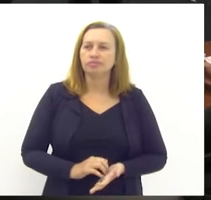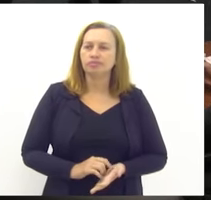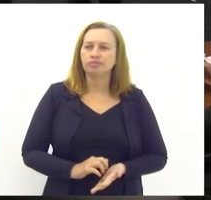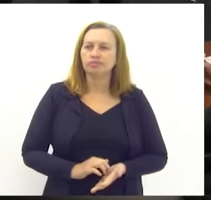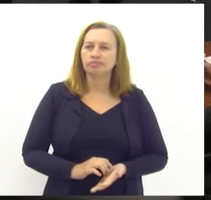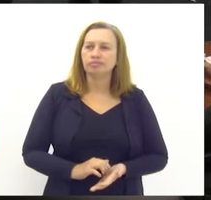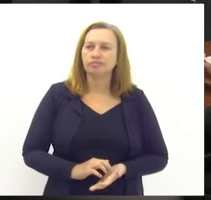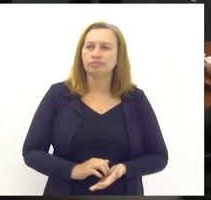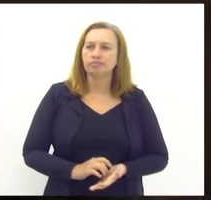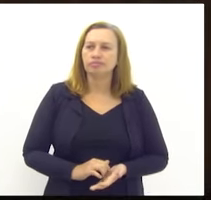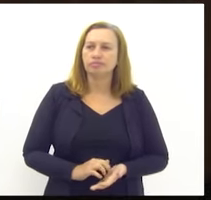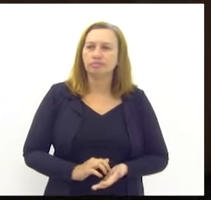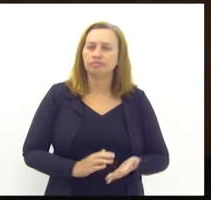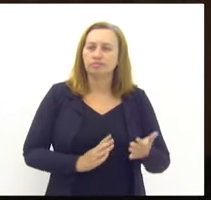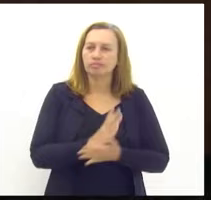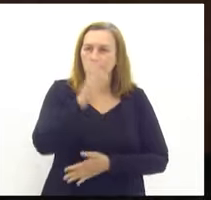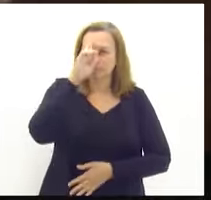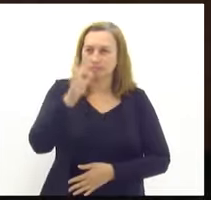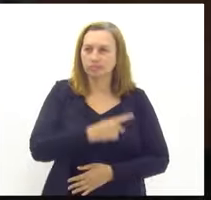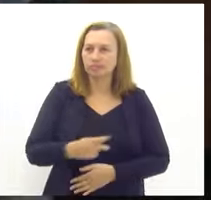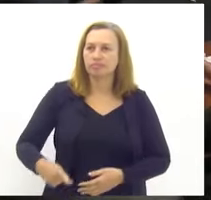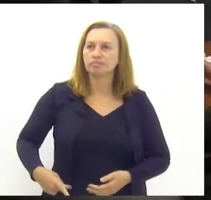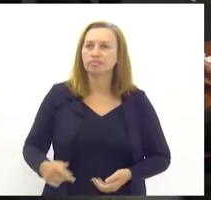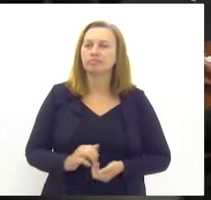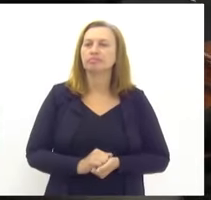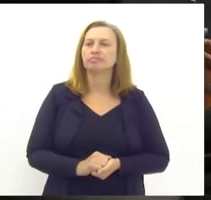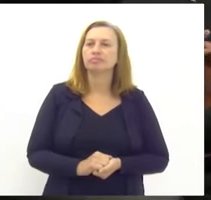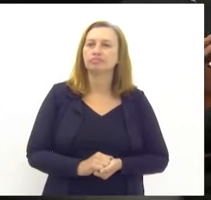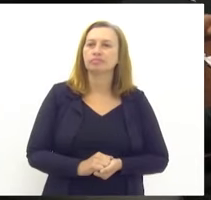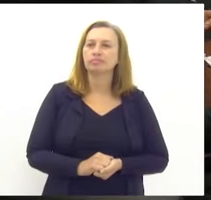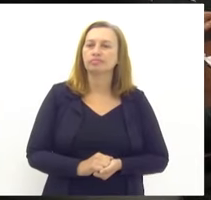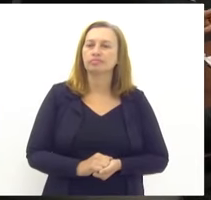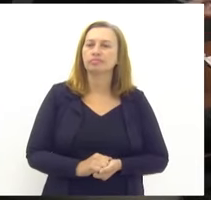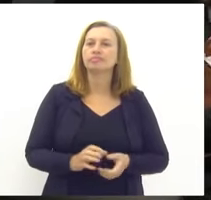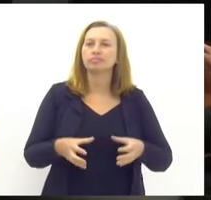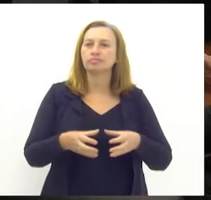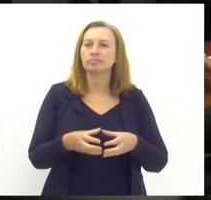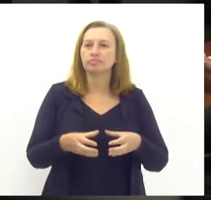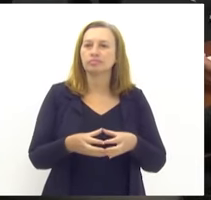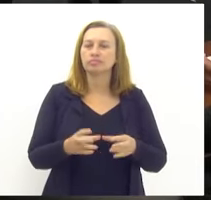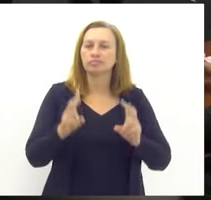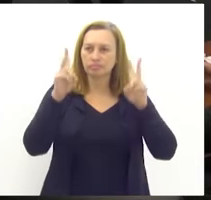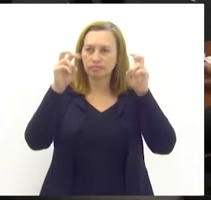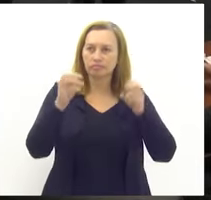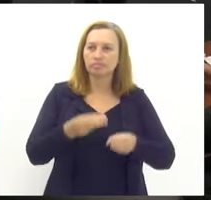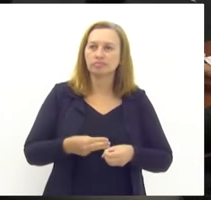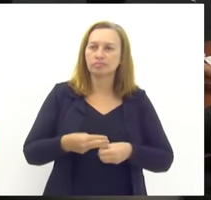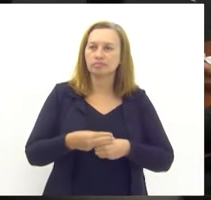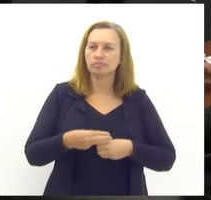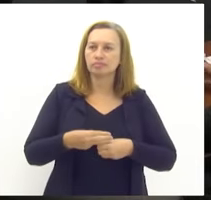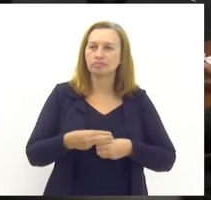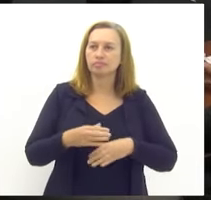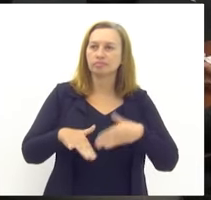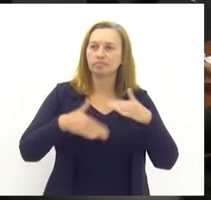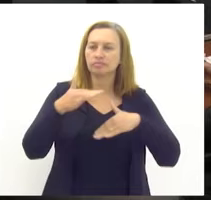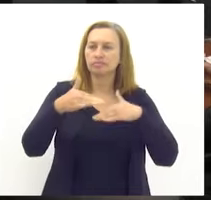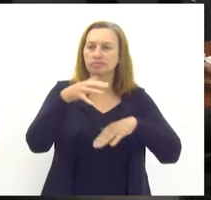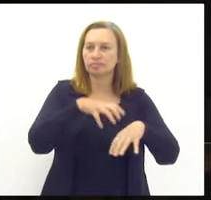Lima parecer favorável Presidente obrigado pela comissão de assuntos municipais